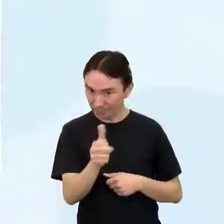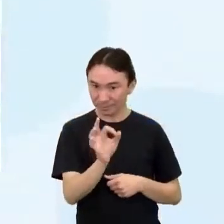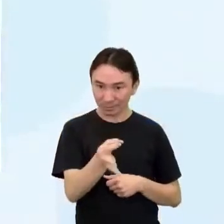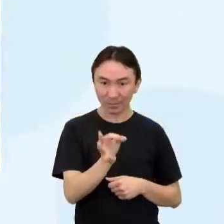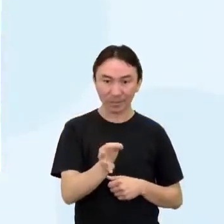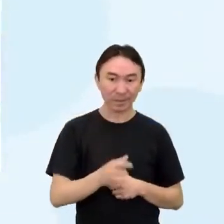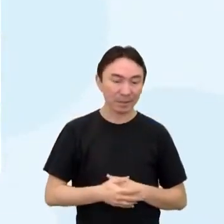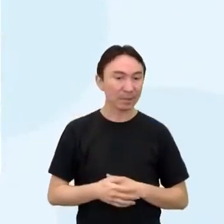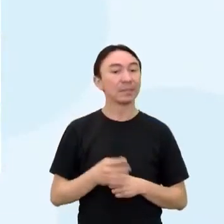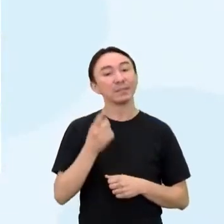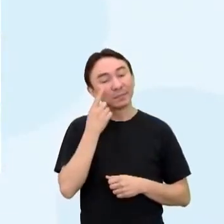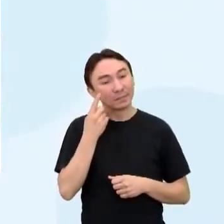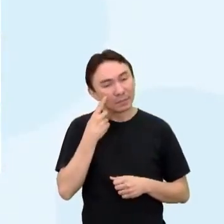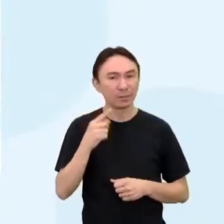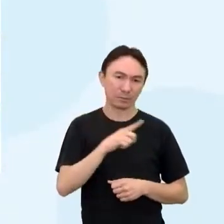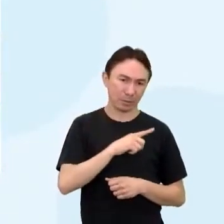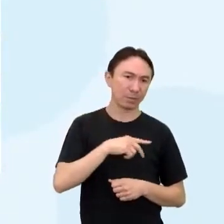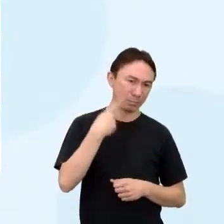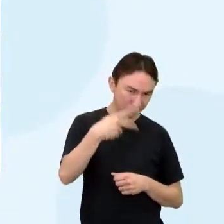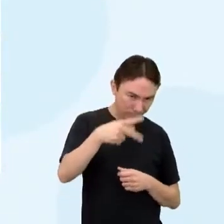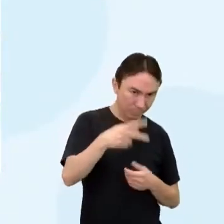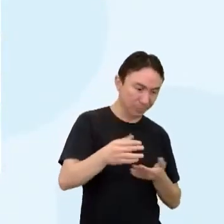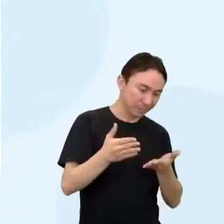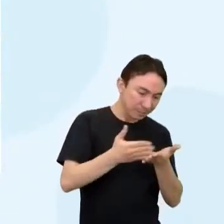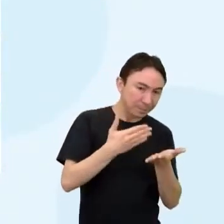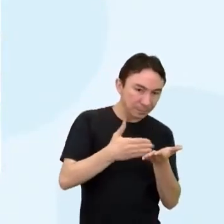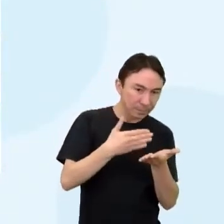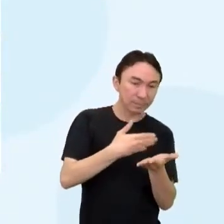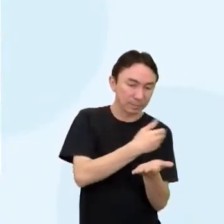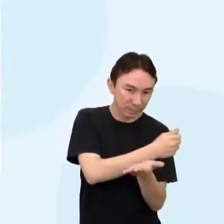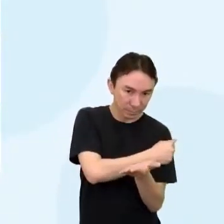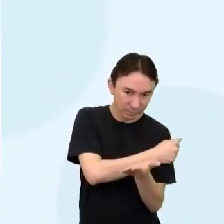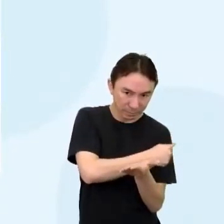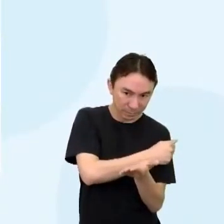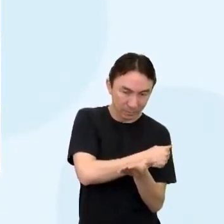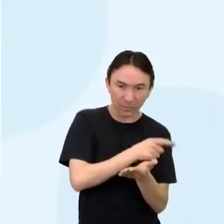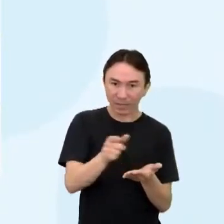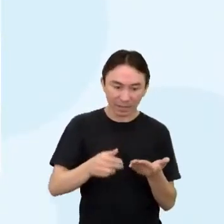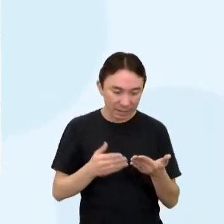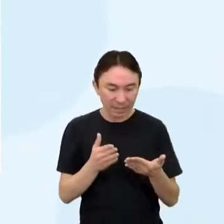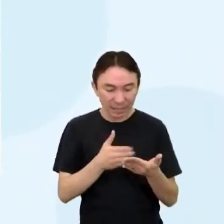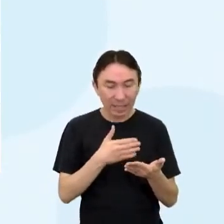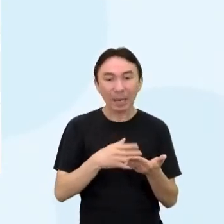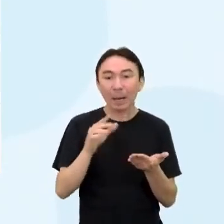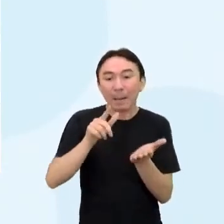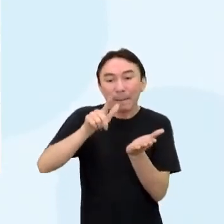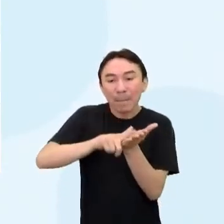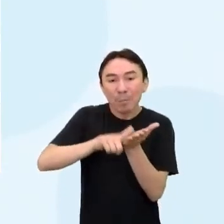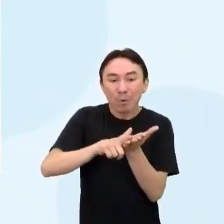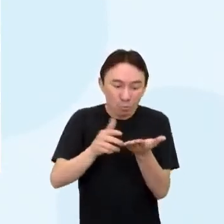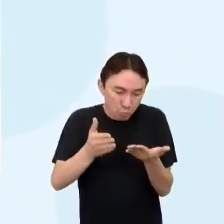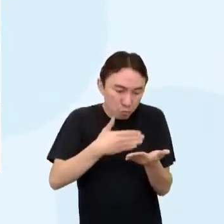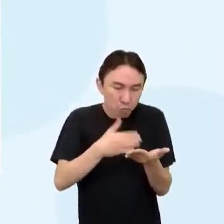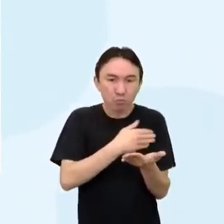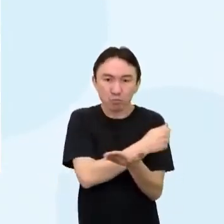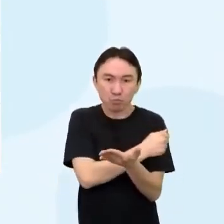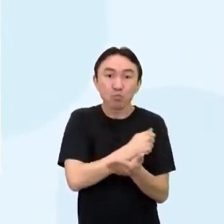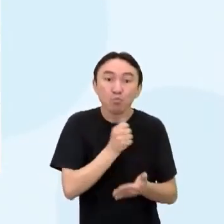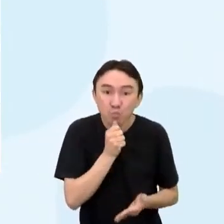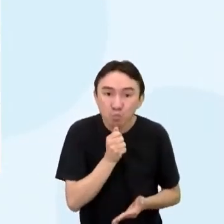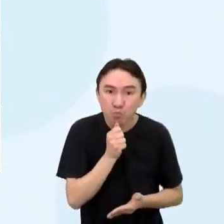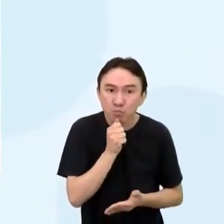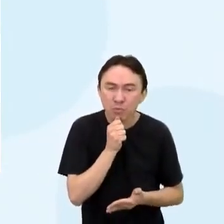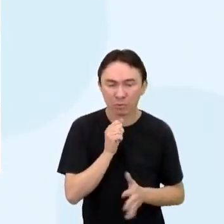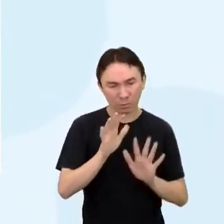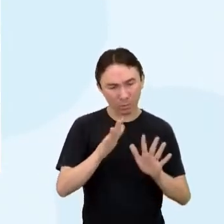Lembrando que está lá no material de vocês, no Aprender Sempre. Se você não tem esse material físico, ele vai chegar, fique tranquilo. E ele já está disponível